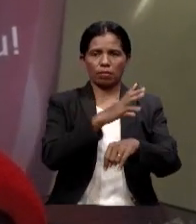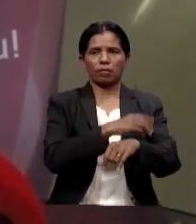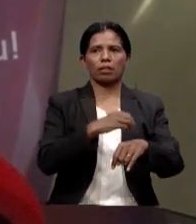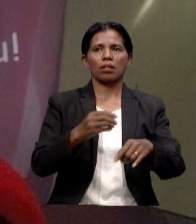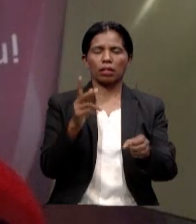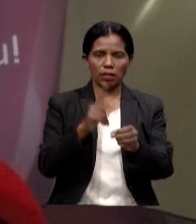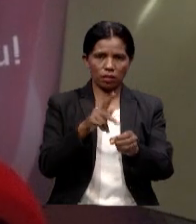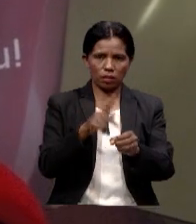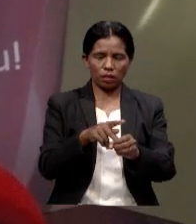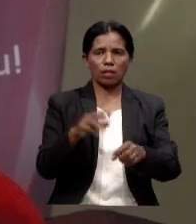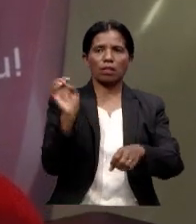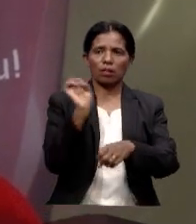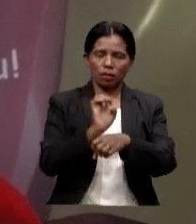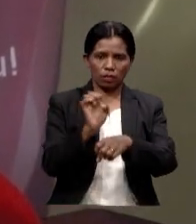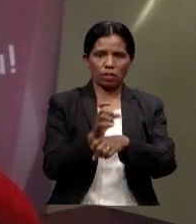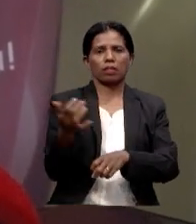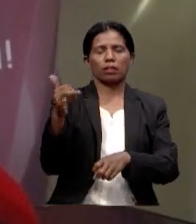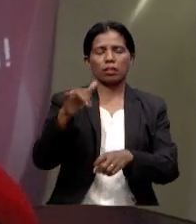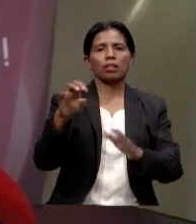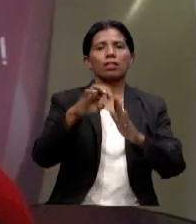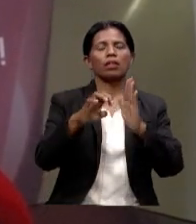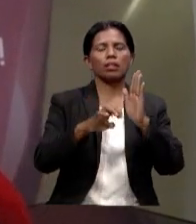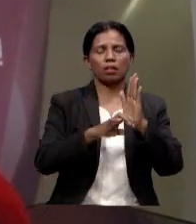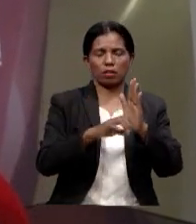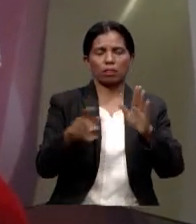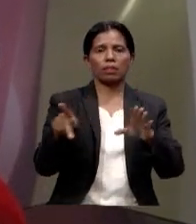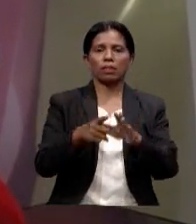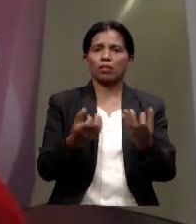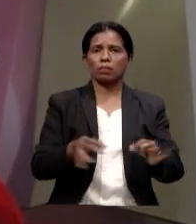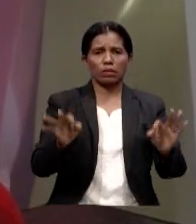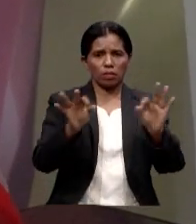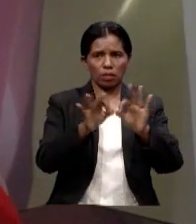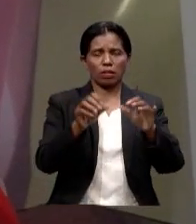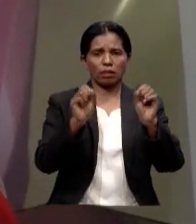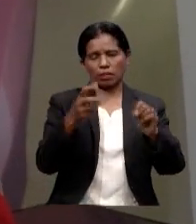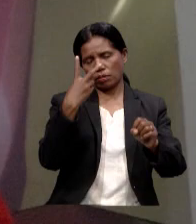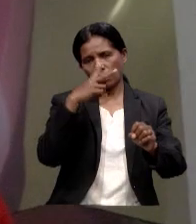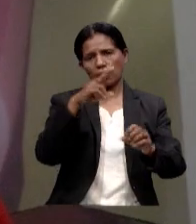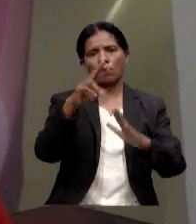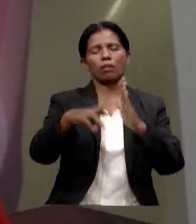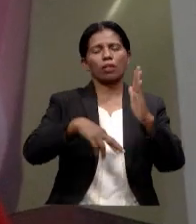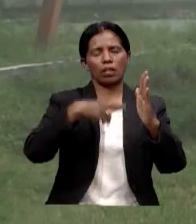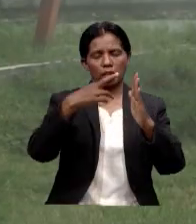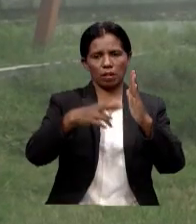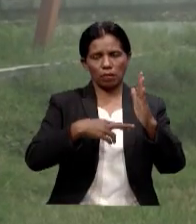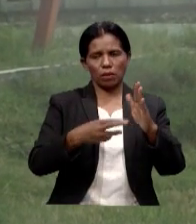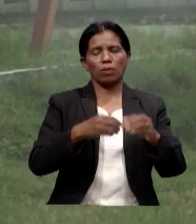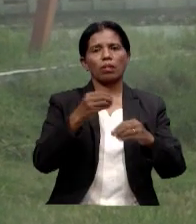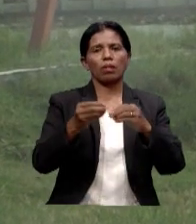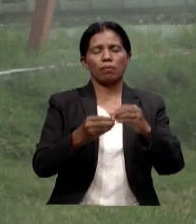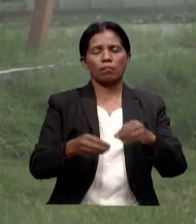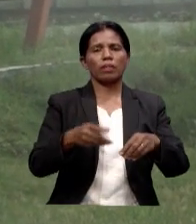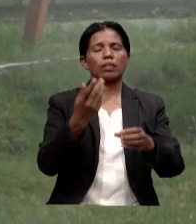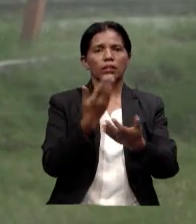crise econômica, estar na presença é importante para, pelo menos, regularizarmos a parte da folha. Antes,